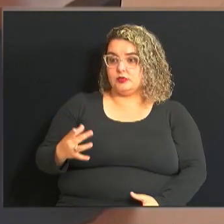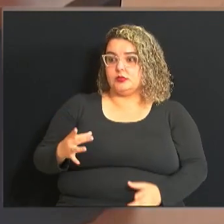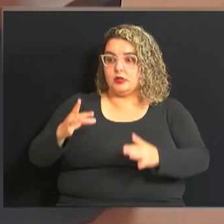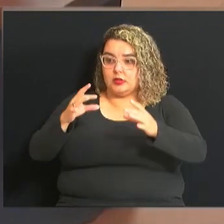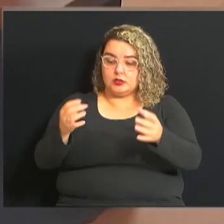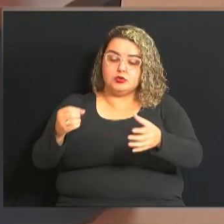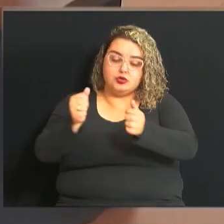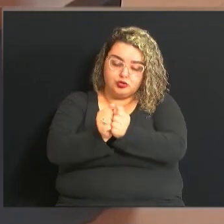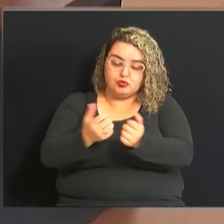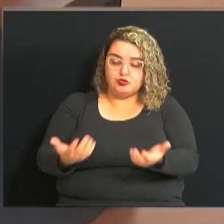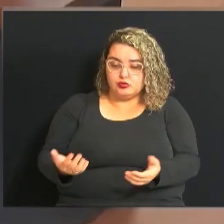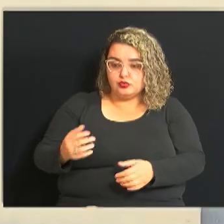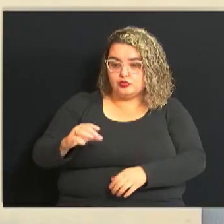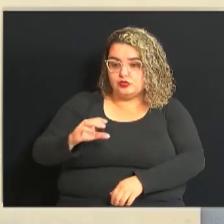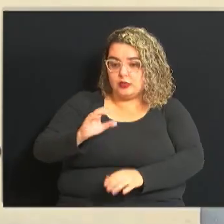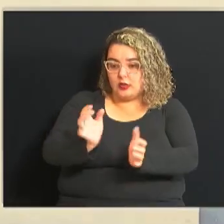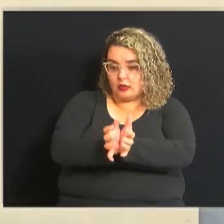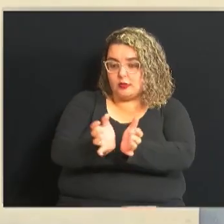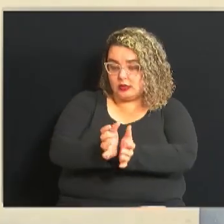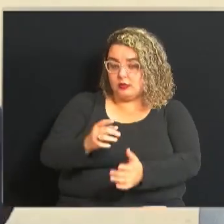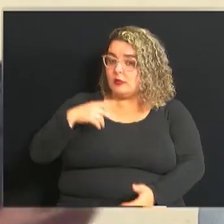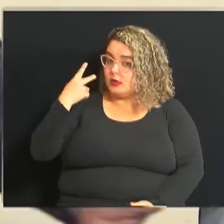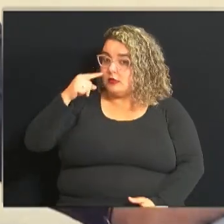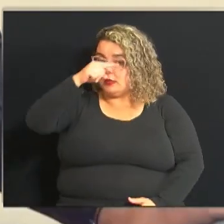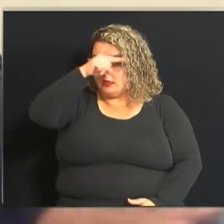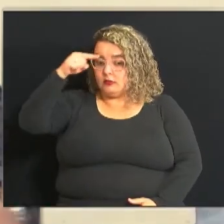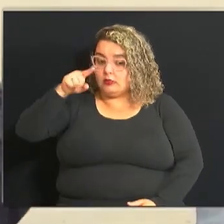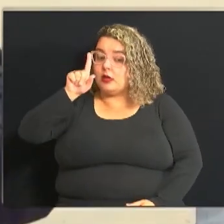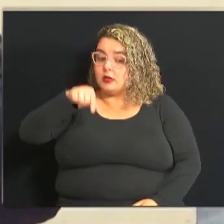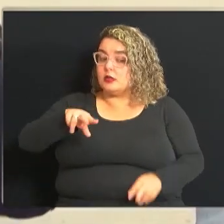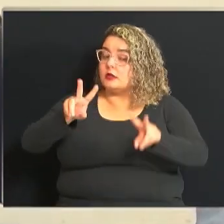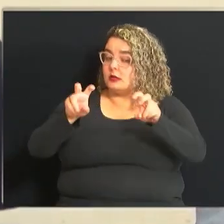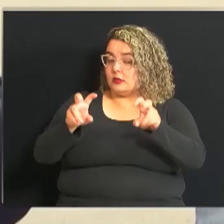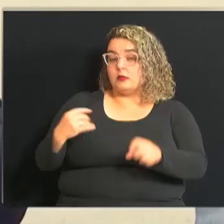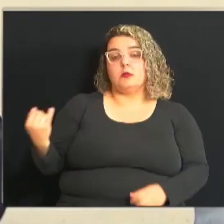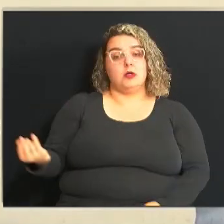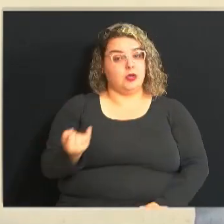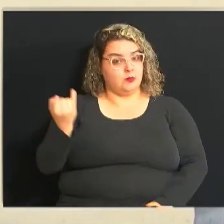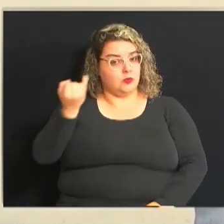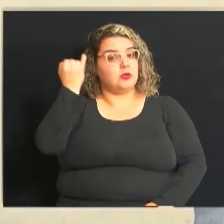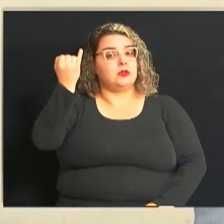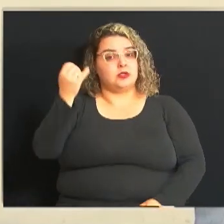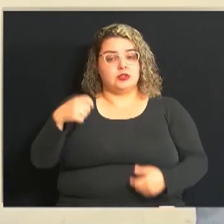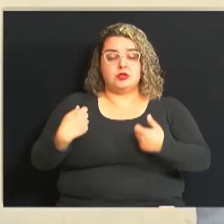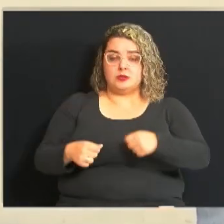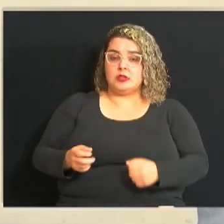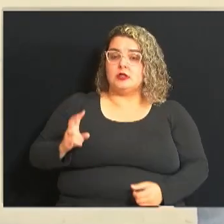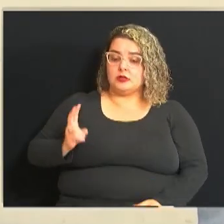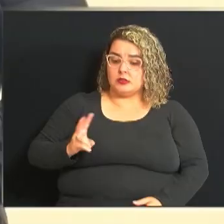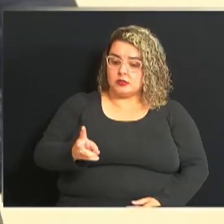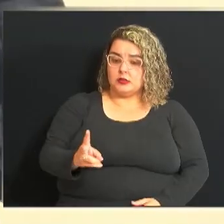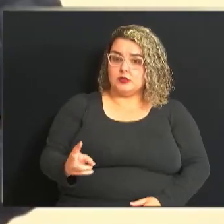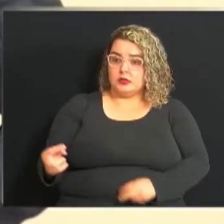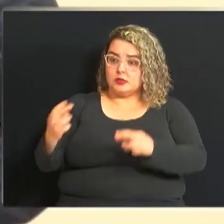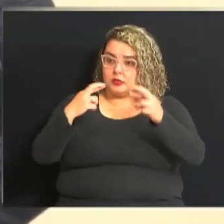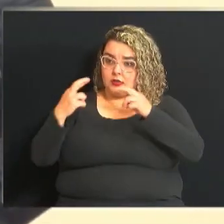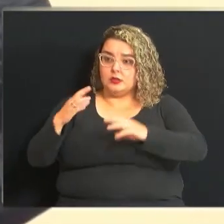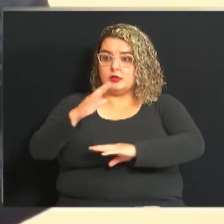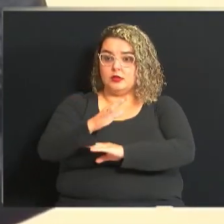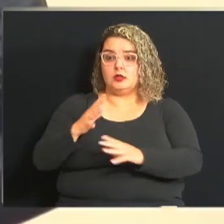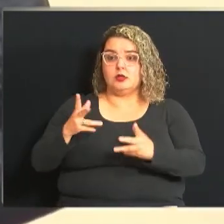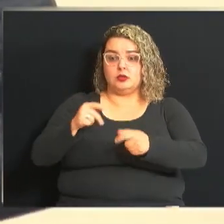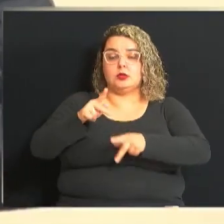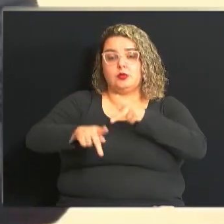comissão. Para Otto Alejandro, esse tema é muito importante e deve permanecer no radar da Câmara. Toda a população